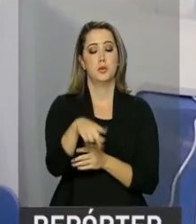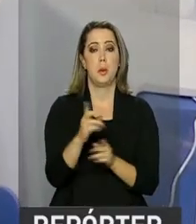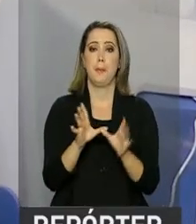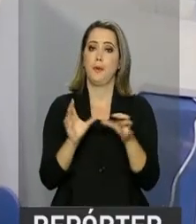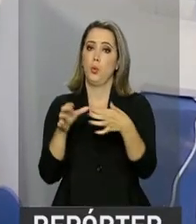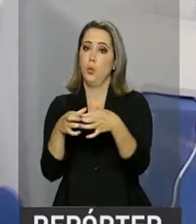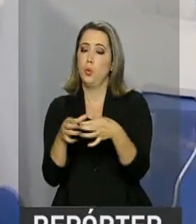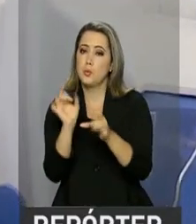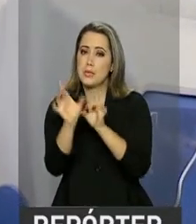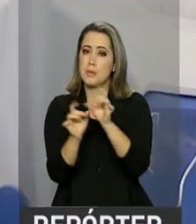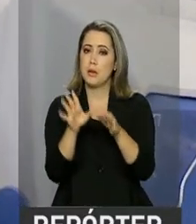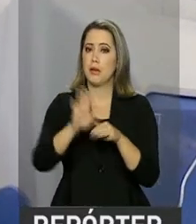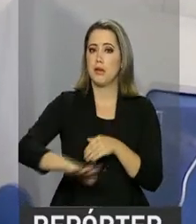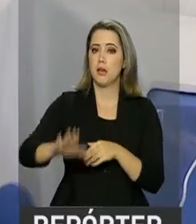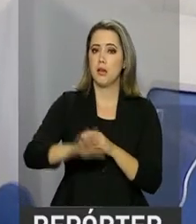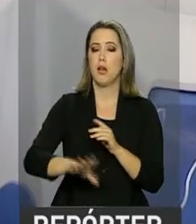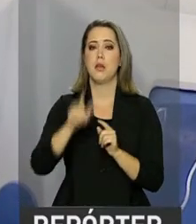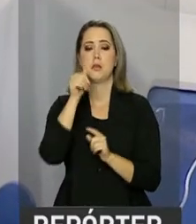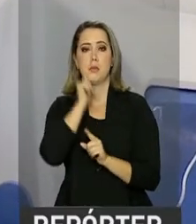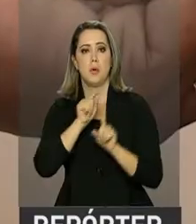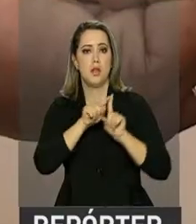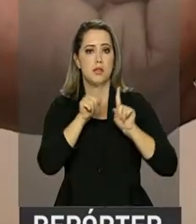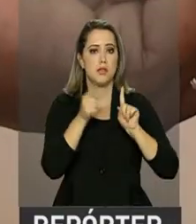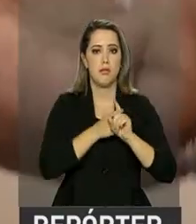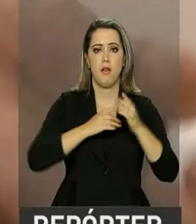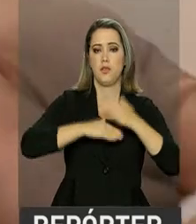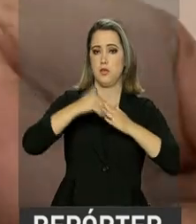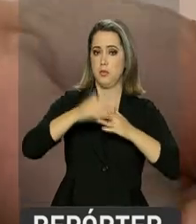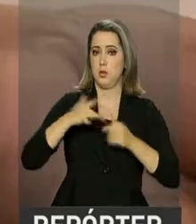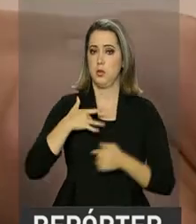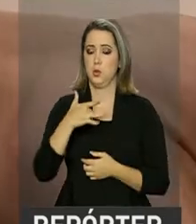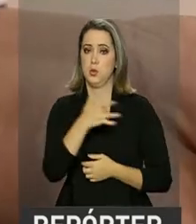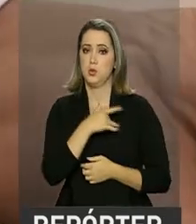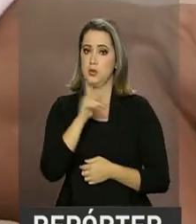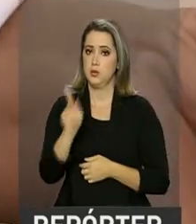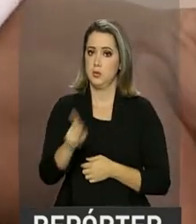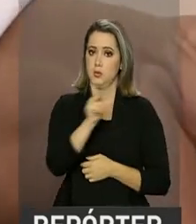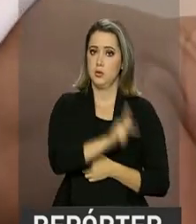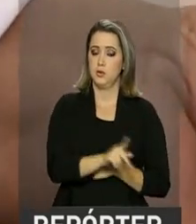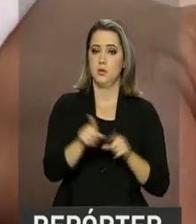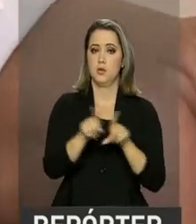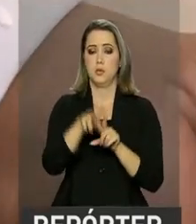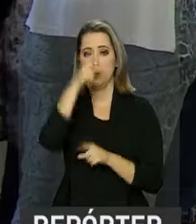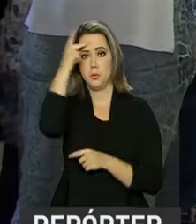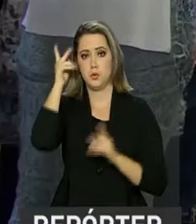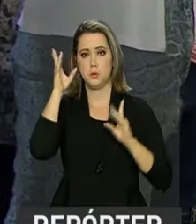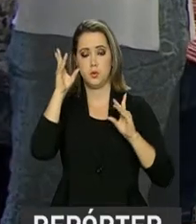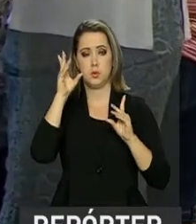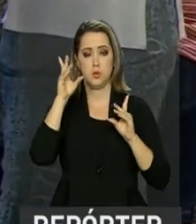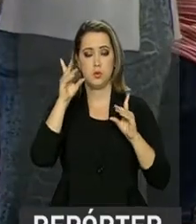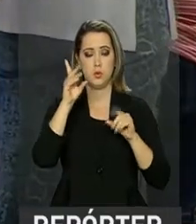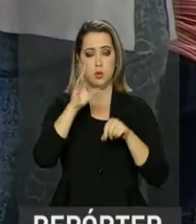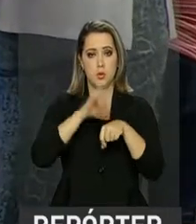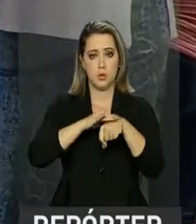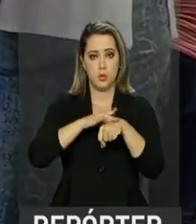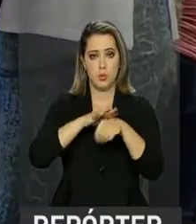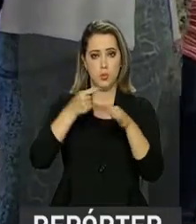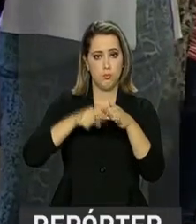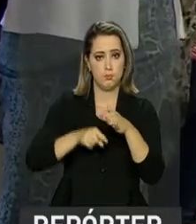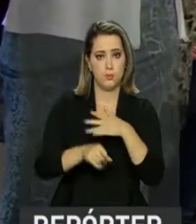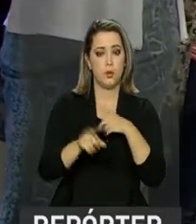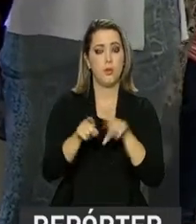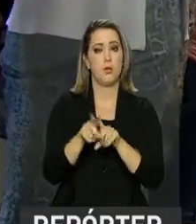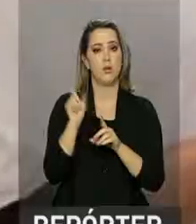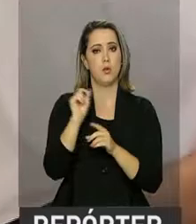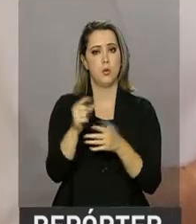era apenas para crianças gestantes trabalhadores da saúde e professores e também portadores de doenças crônicas a medida